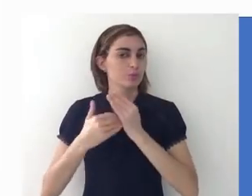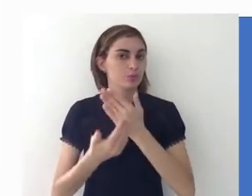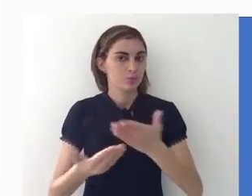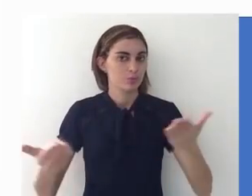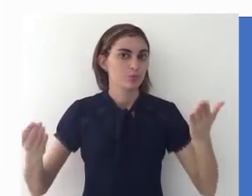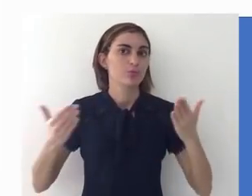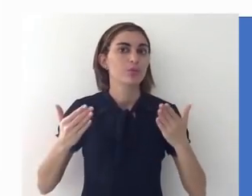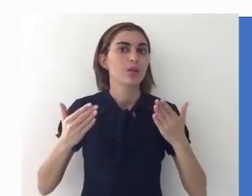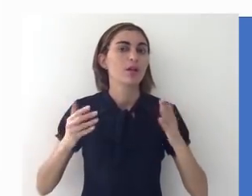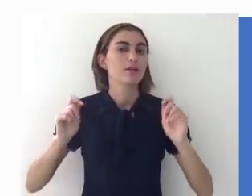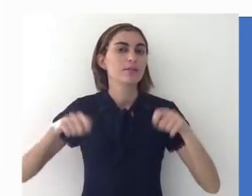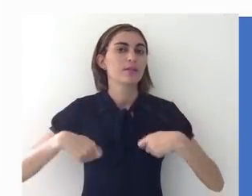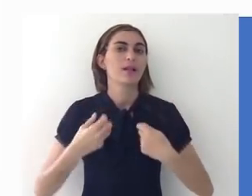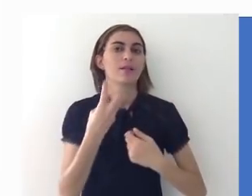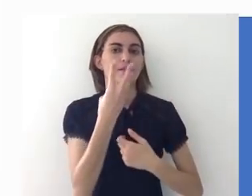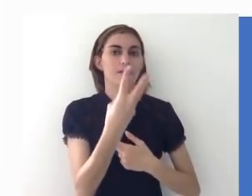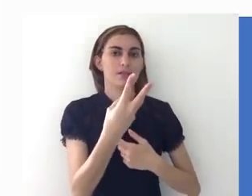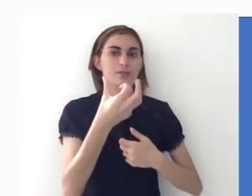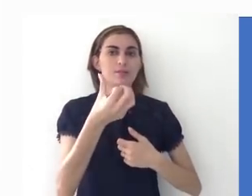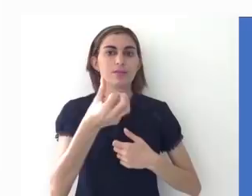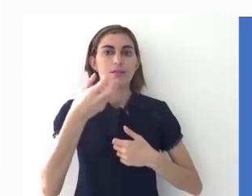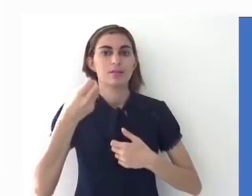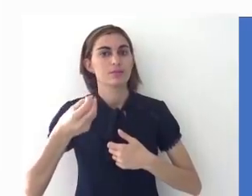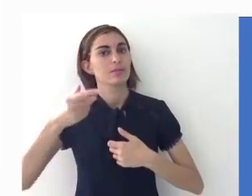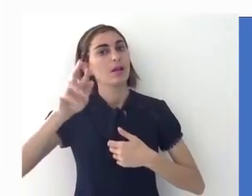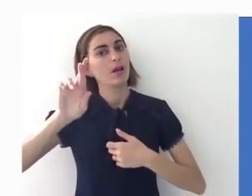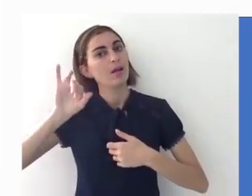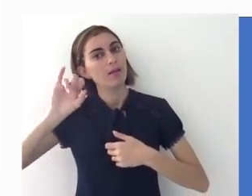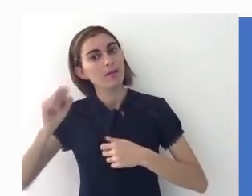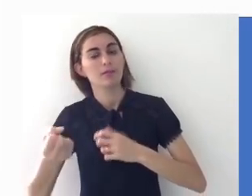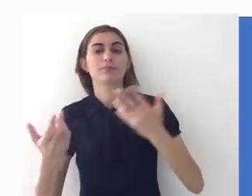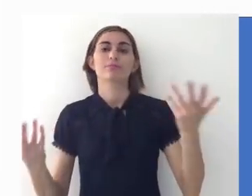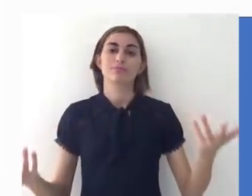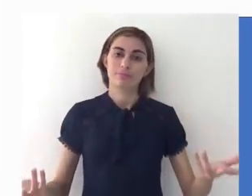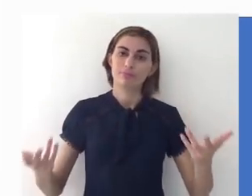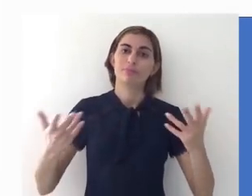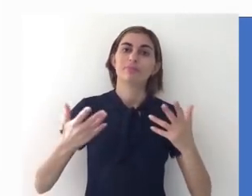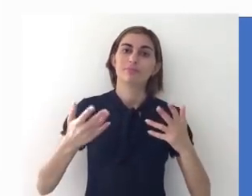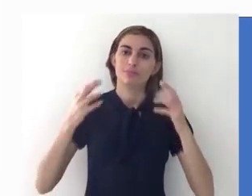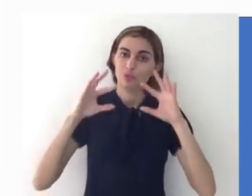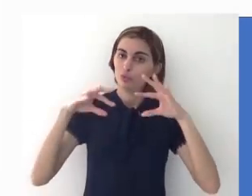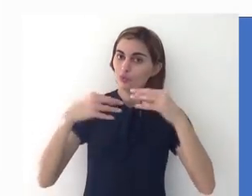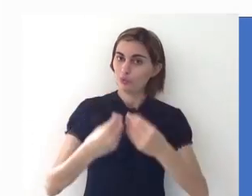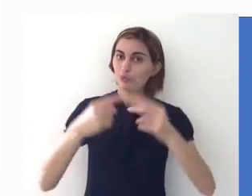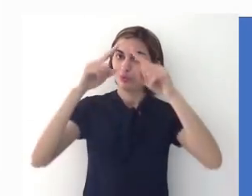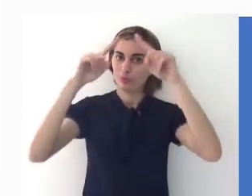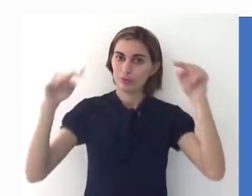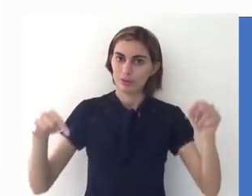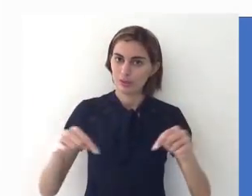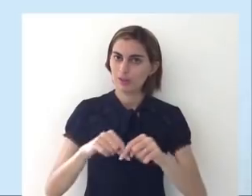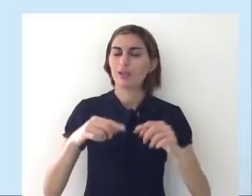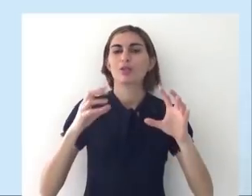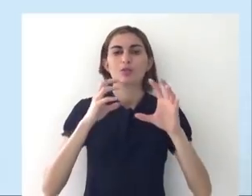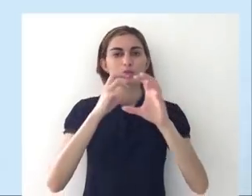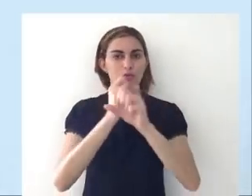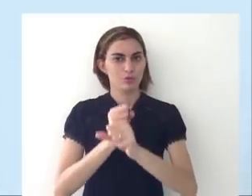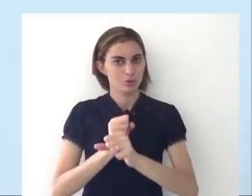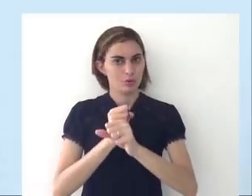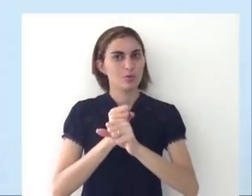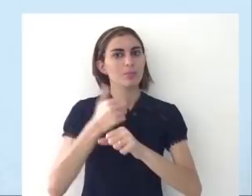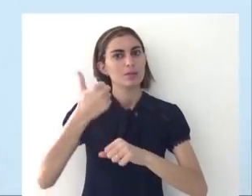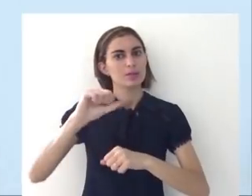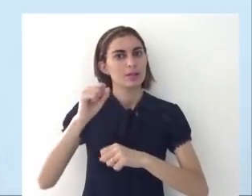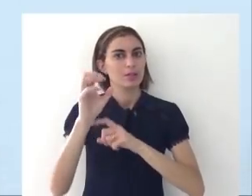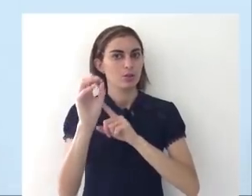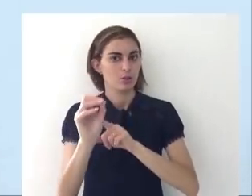soma total de todos esses ângulozinhos aí dá 360 graus. Então, olha, todo triângulo